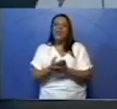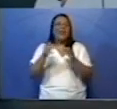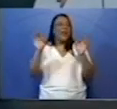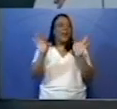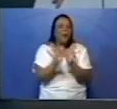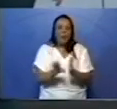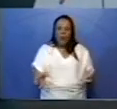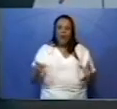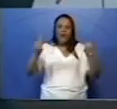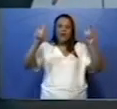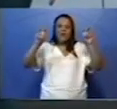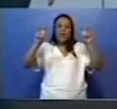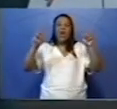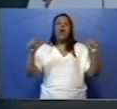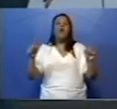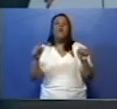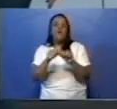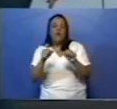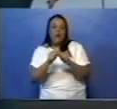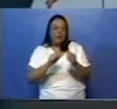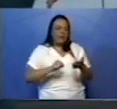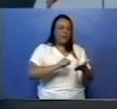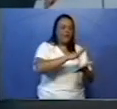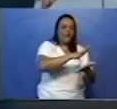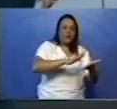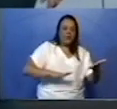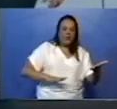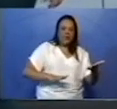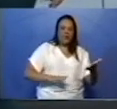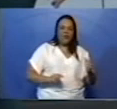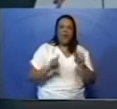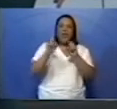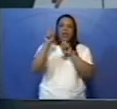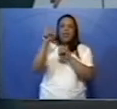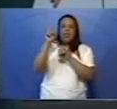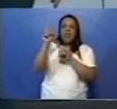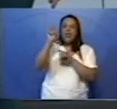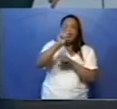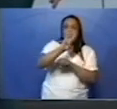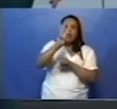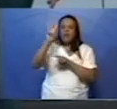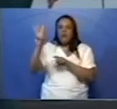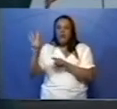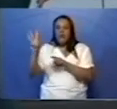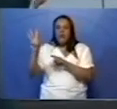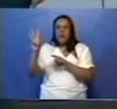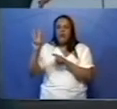assunto. Façam as atividades que estarão postadas lá na plataforma da educação